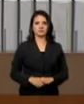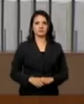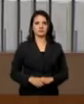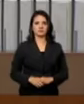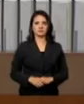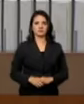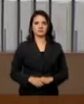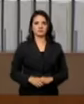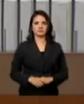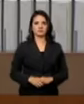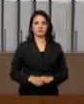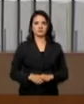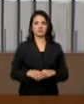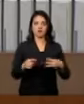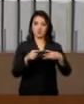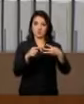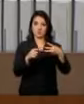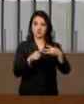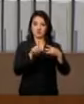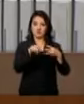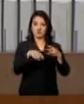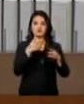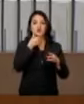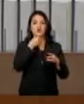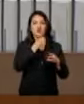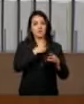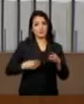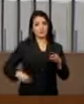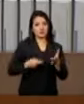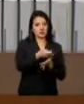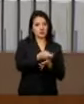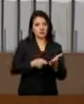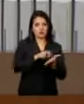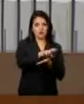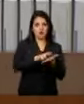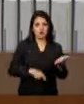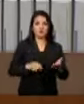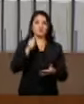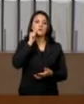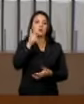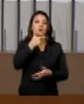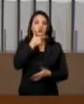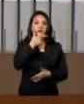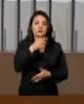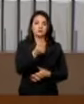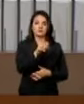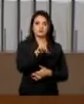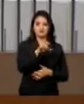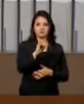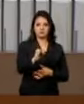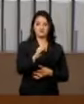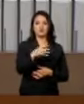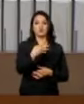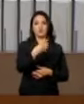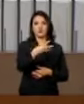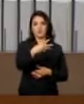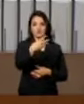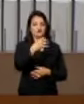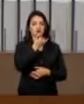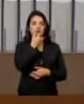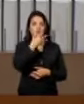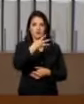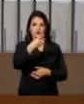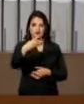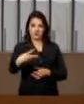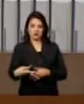Todos de relatoria do ministro Marco Aurélio. Ação declaratória de constitucionalidade 43, procedente do Distrito Federal, no qual